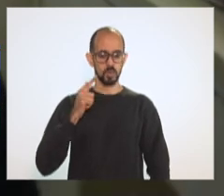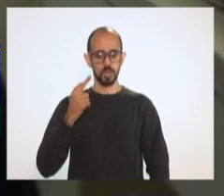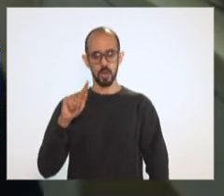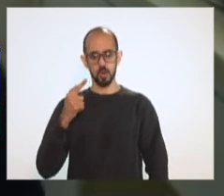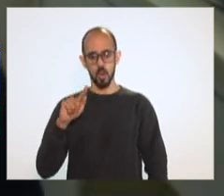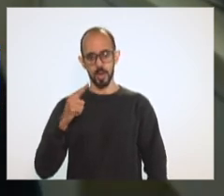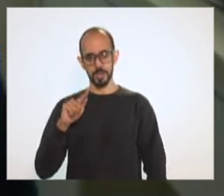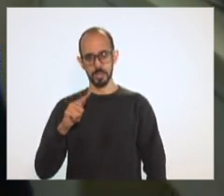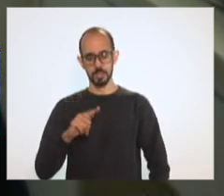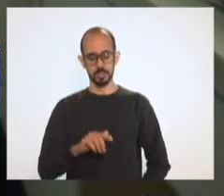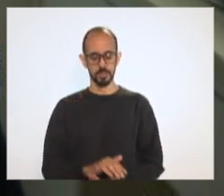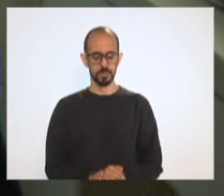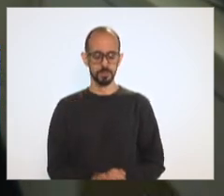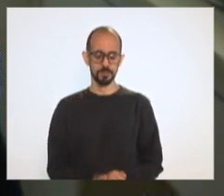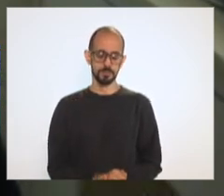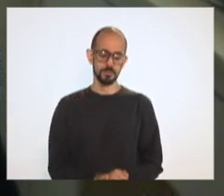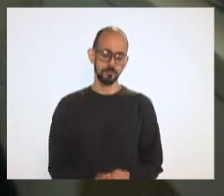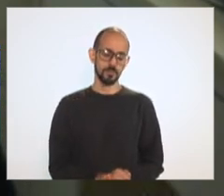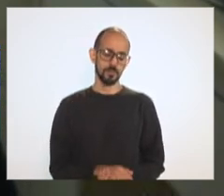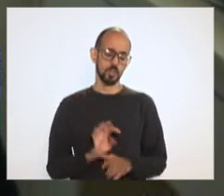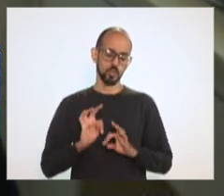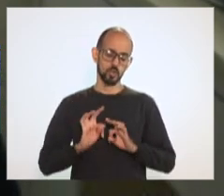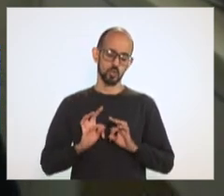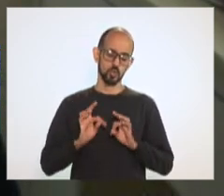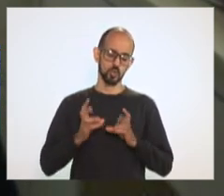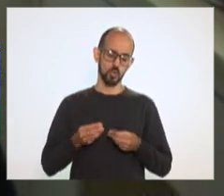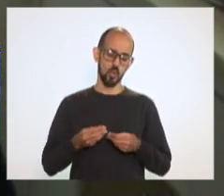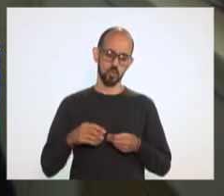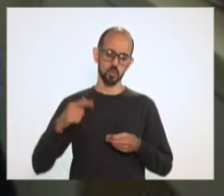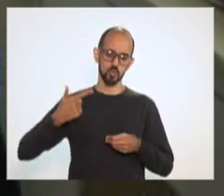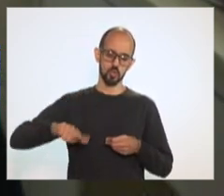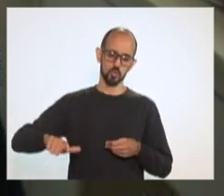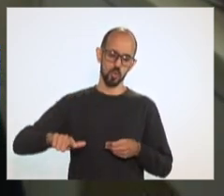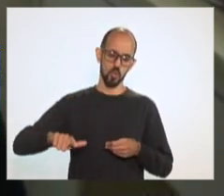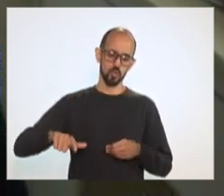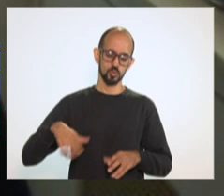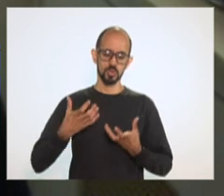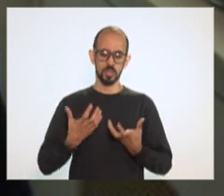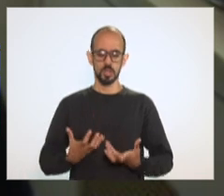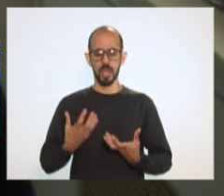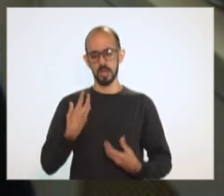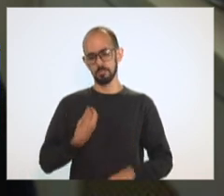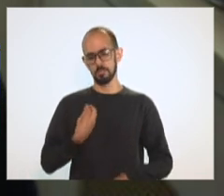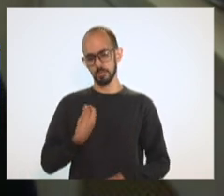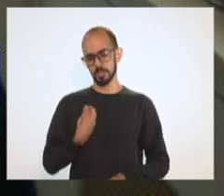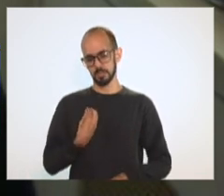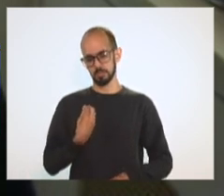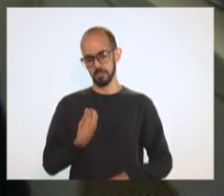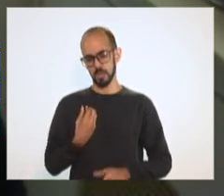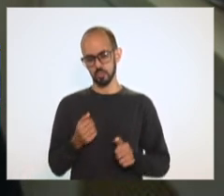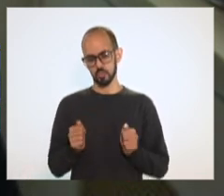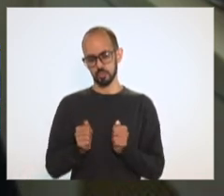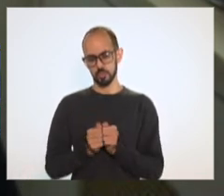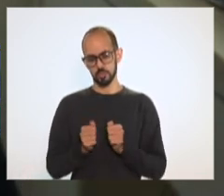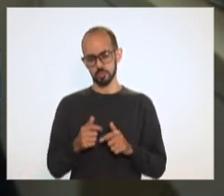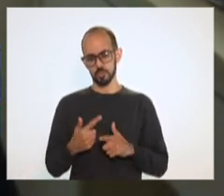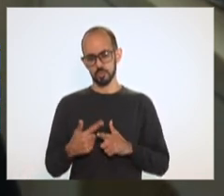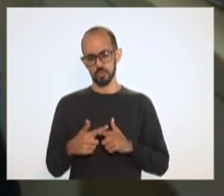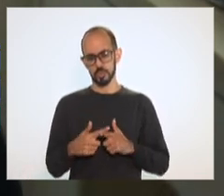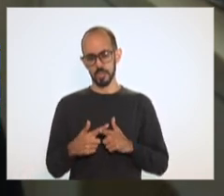e todo mais entes que quiserem participar porque